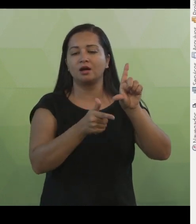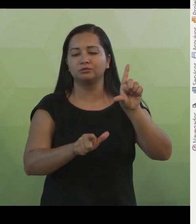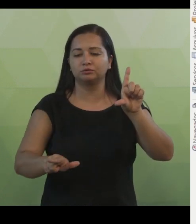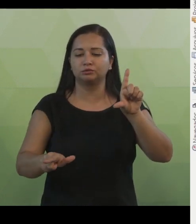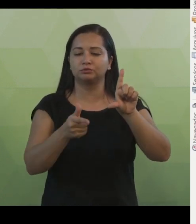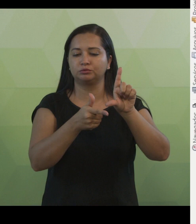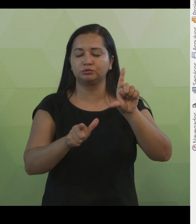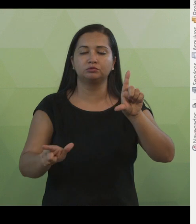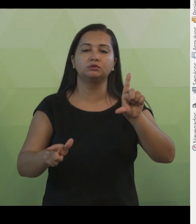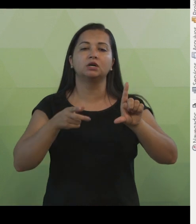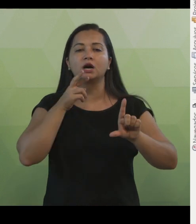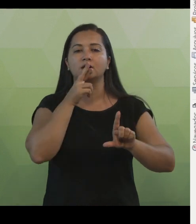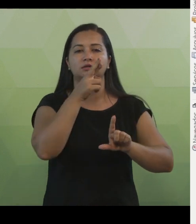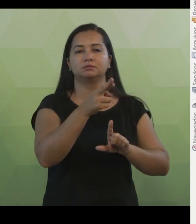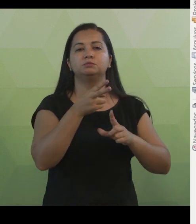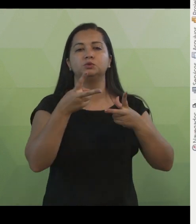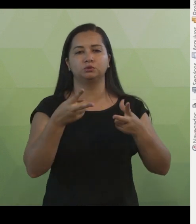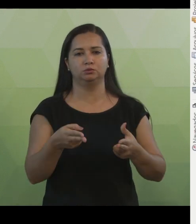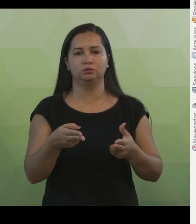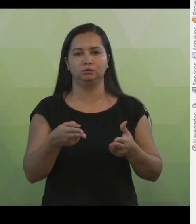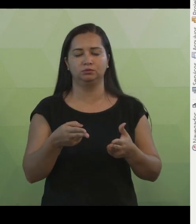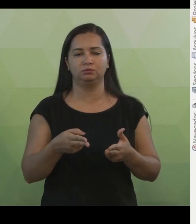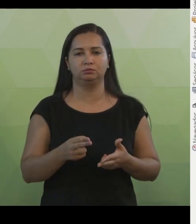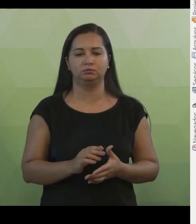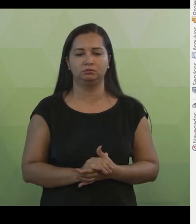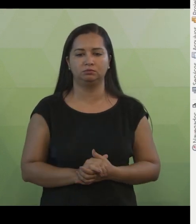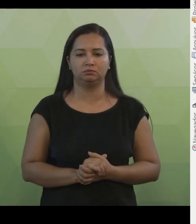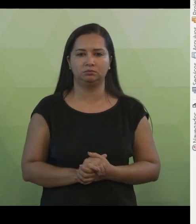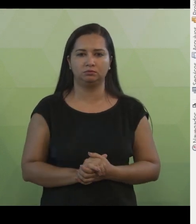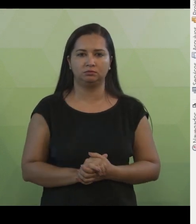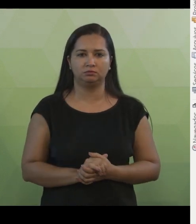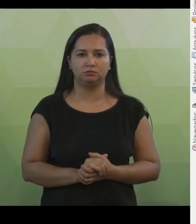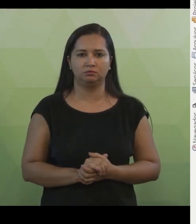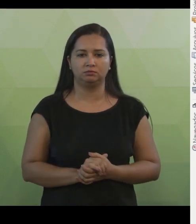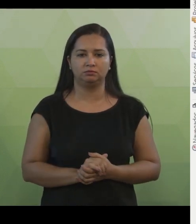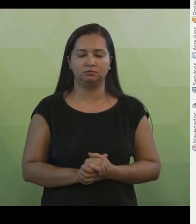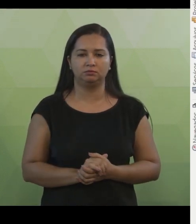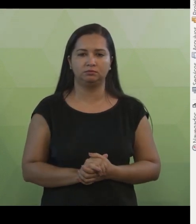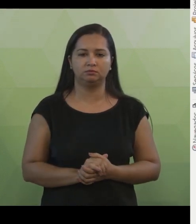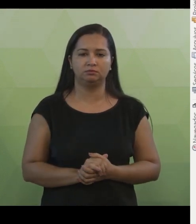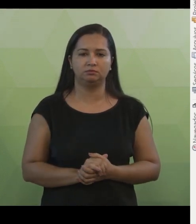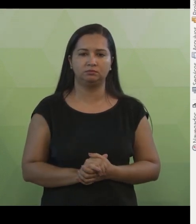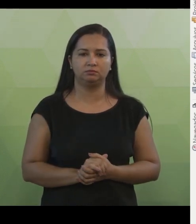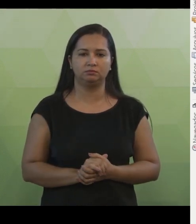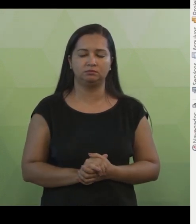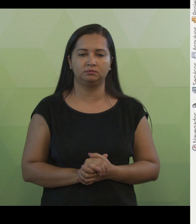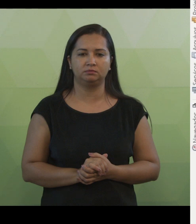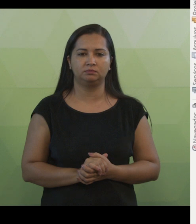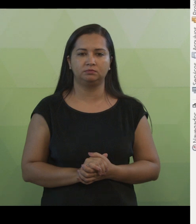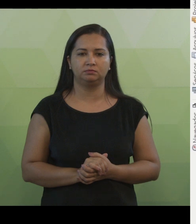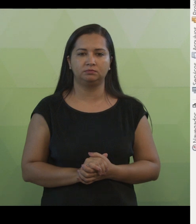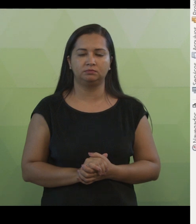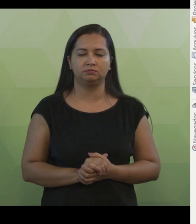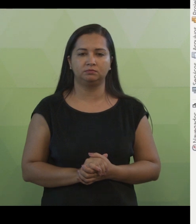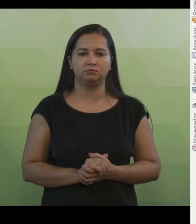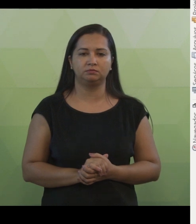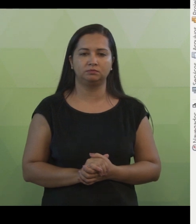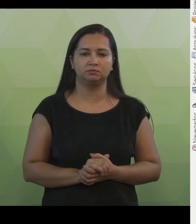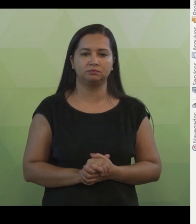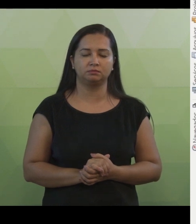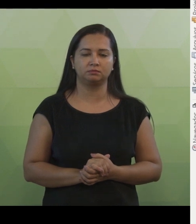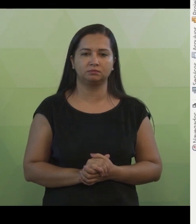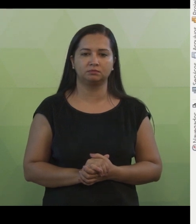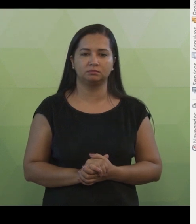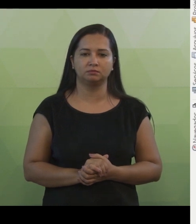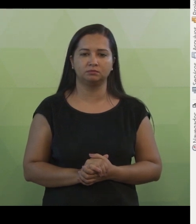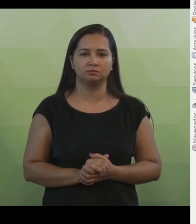Eu posso ter aqui uma declaração no próprio cabeçalho dessa estrutura de repetição. Aqui vai dar o mesmo